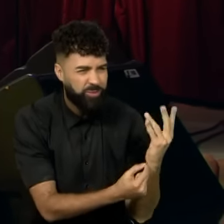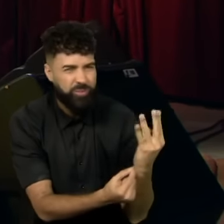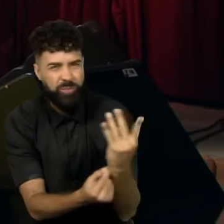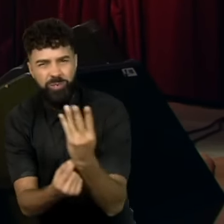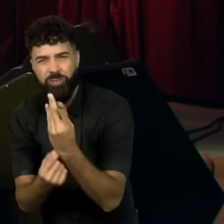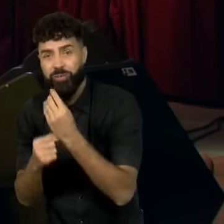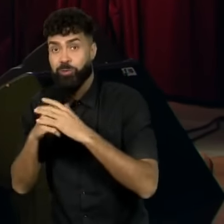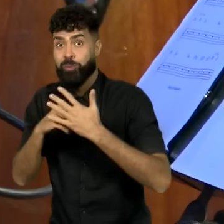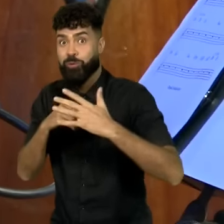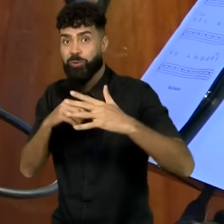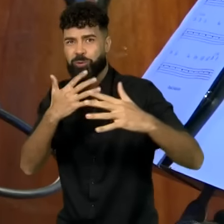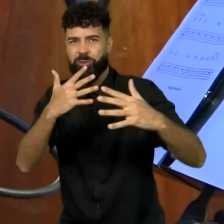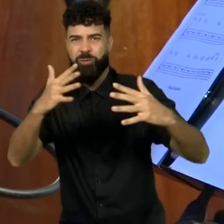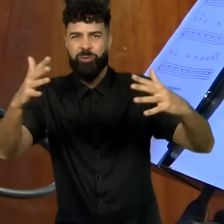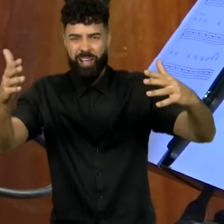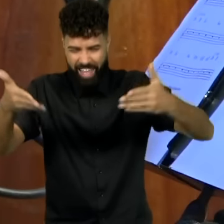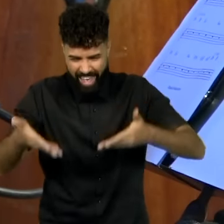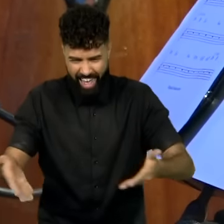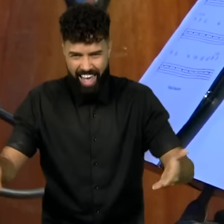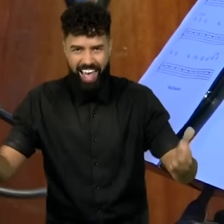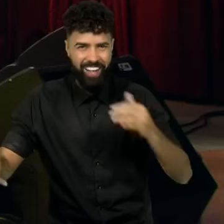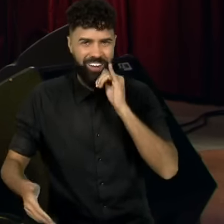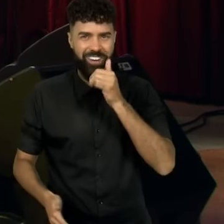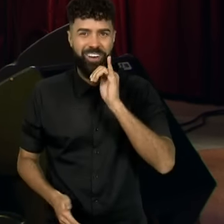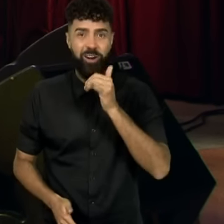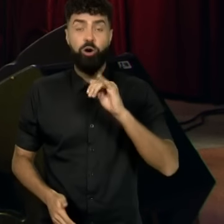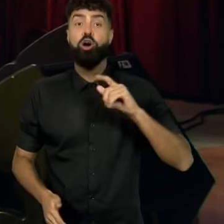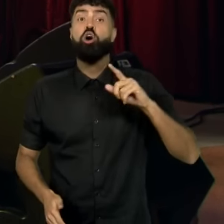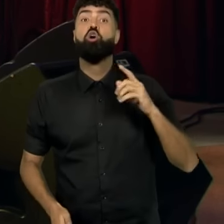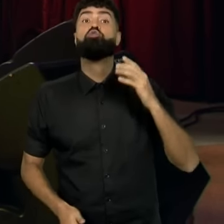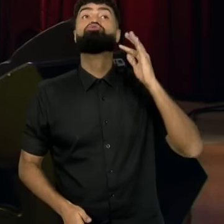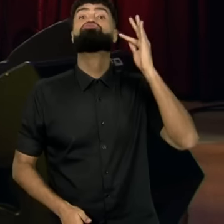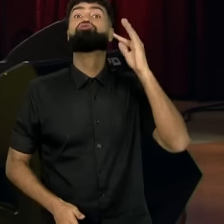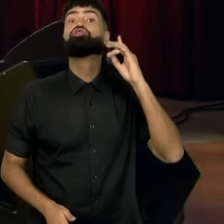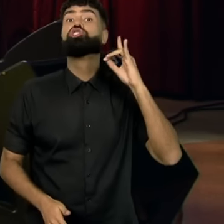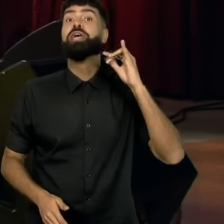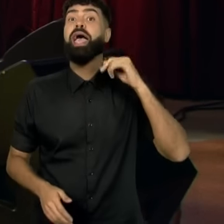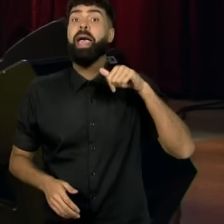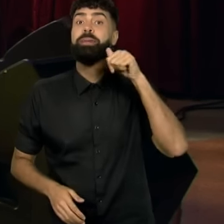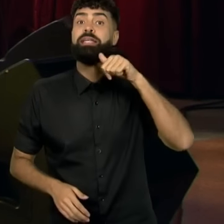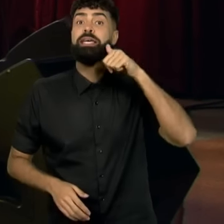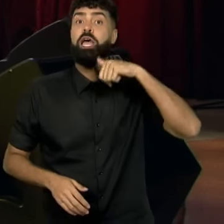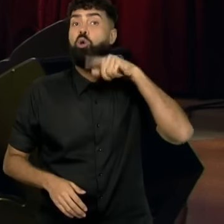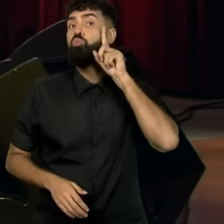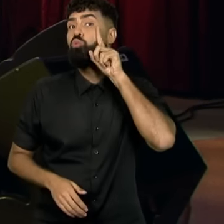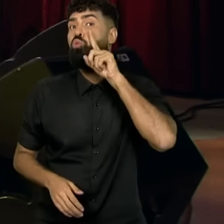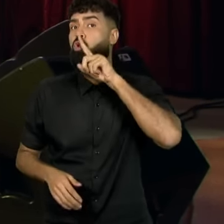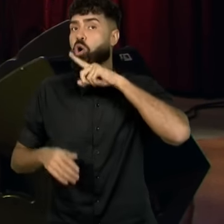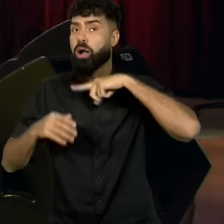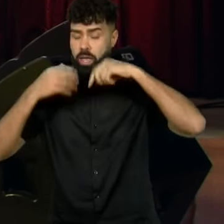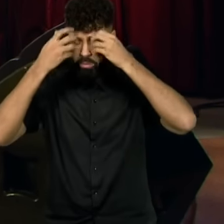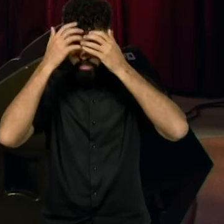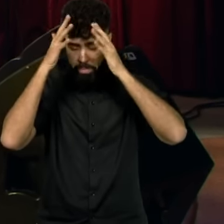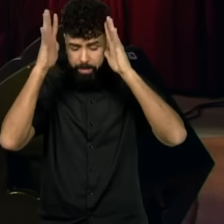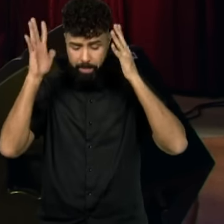gente cantar. Um dia morena enfeitada de rosas e